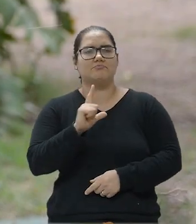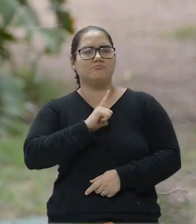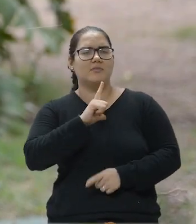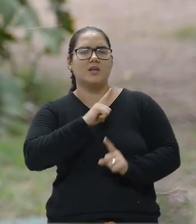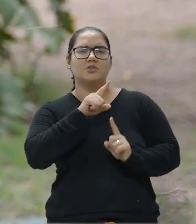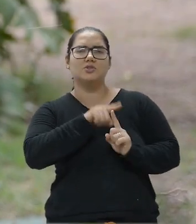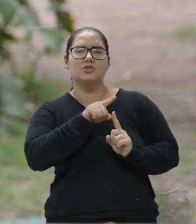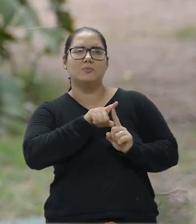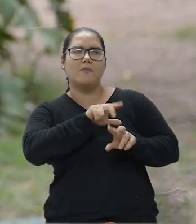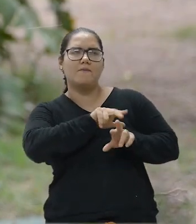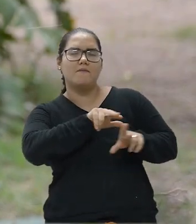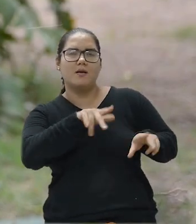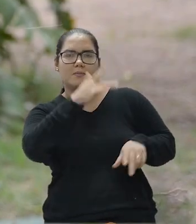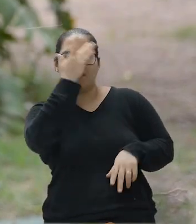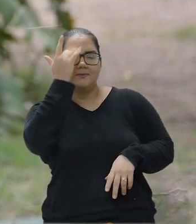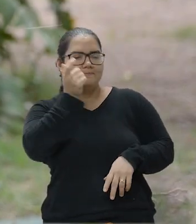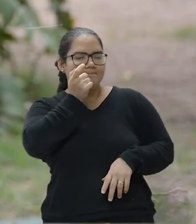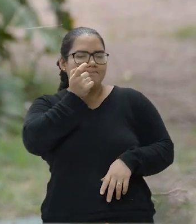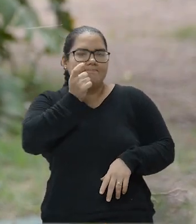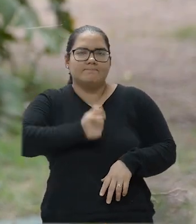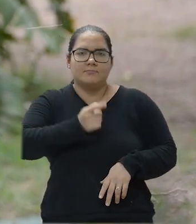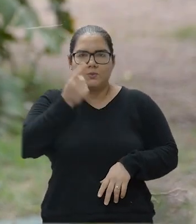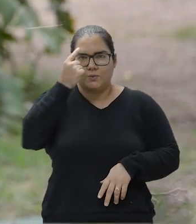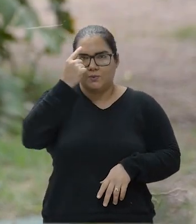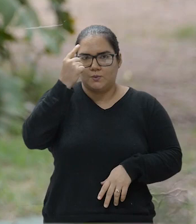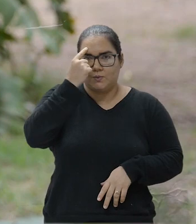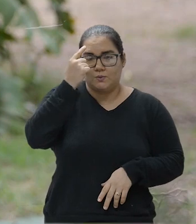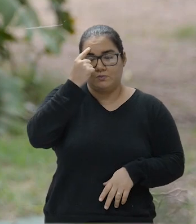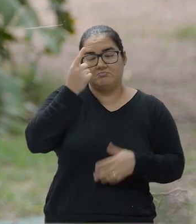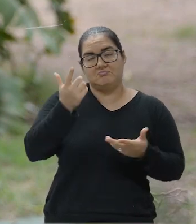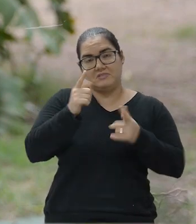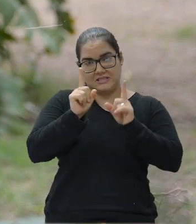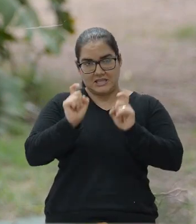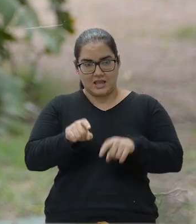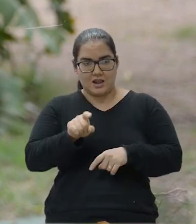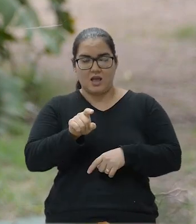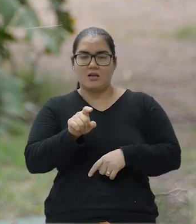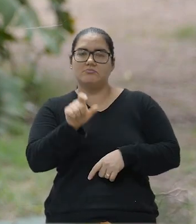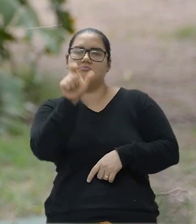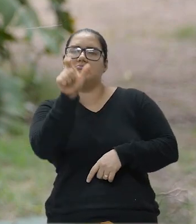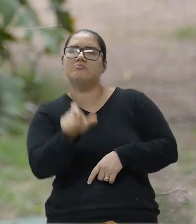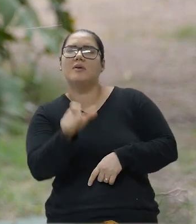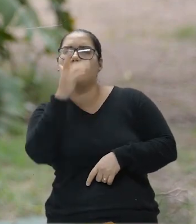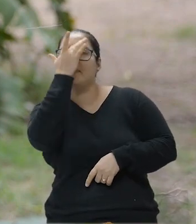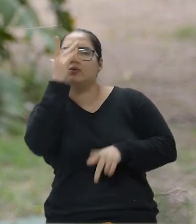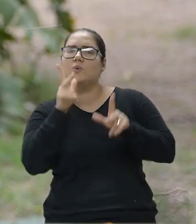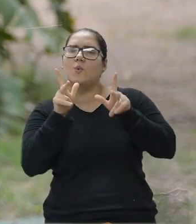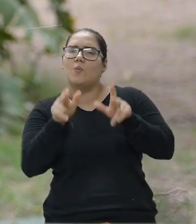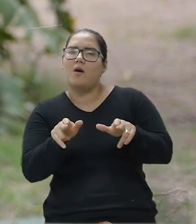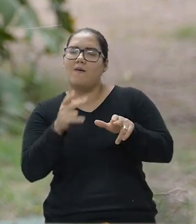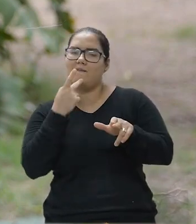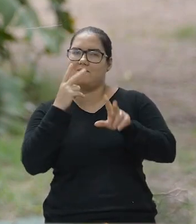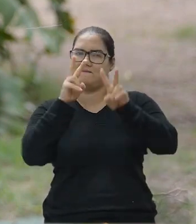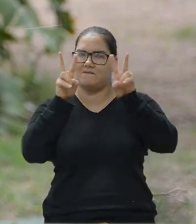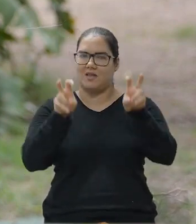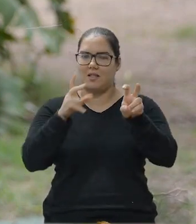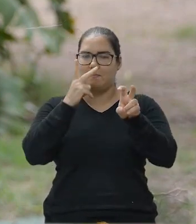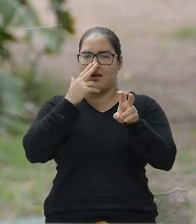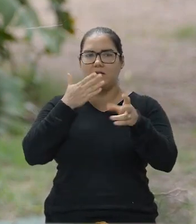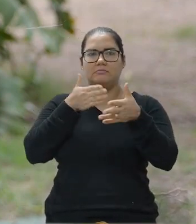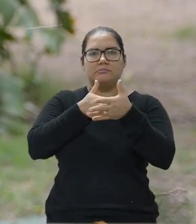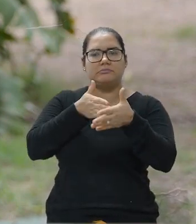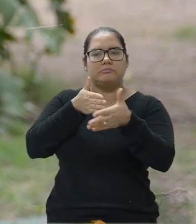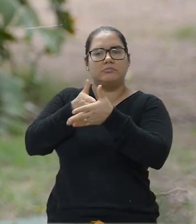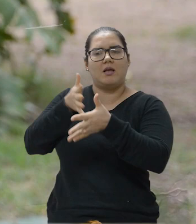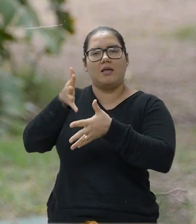há todo tipo de compulsões. Será que você é uma dessas pessoas que chamo